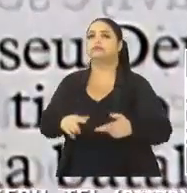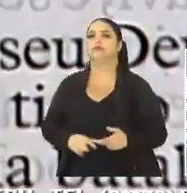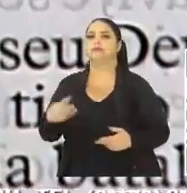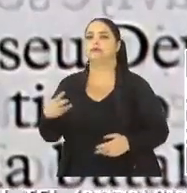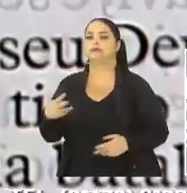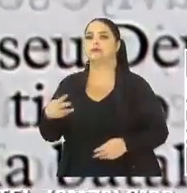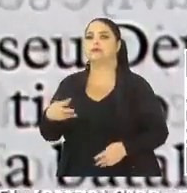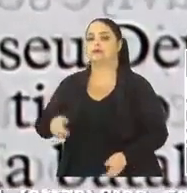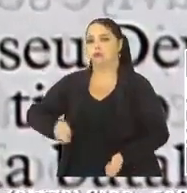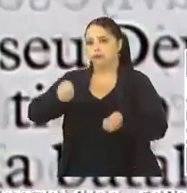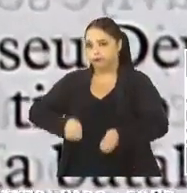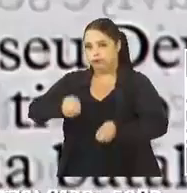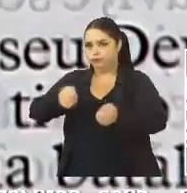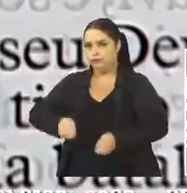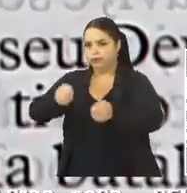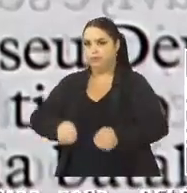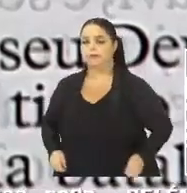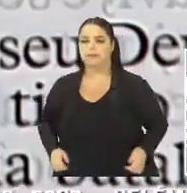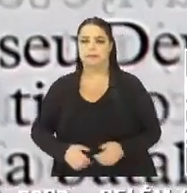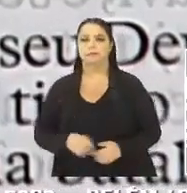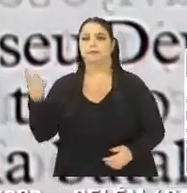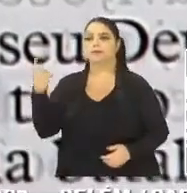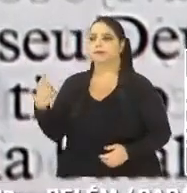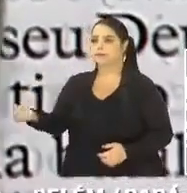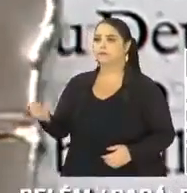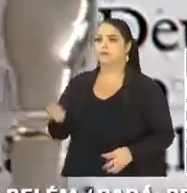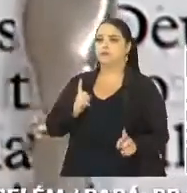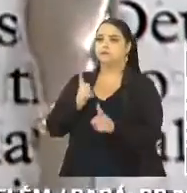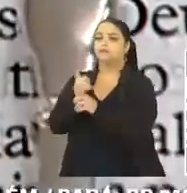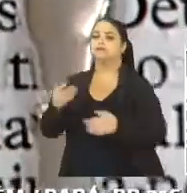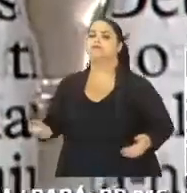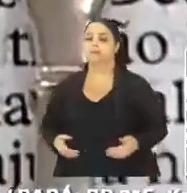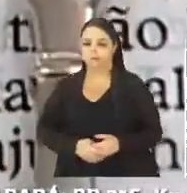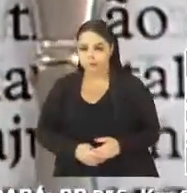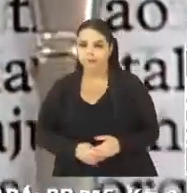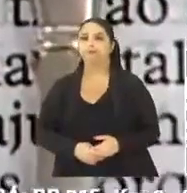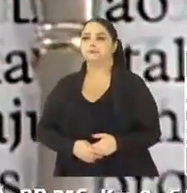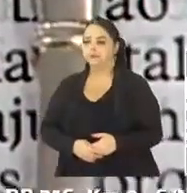Maressa. Então Asa saiu ao encontro dele.